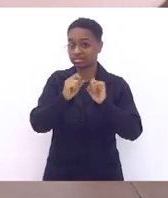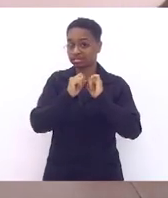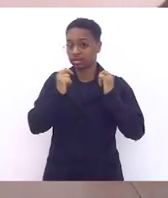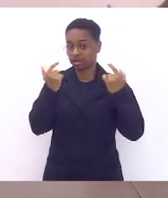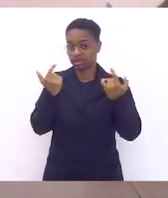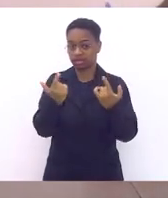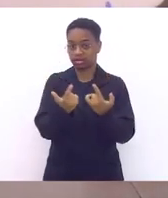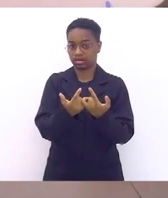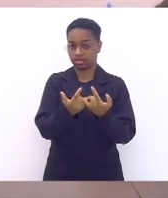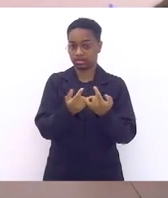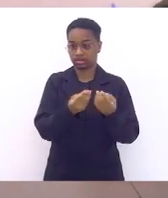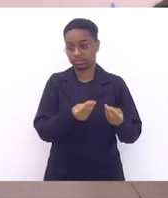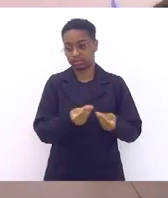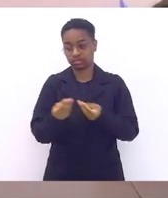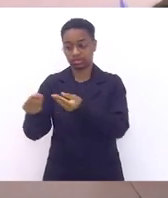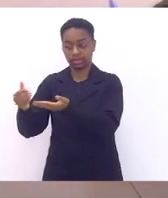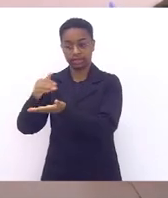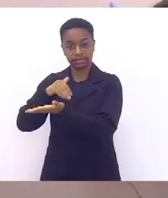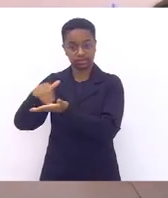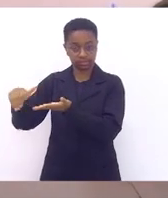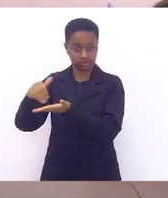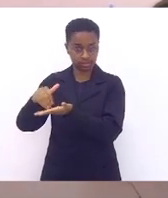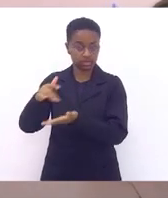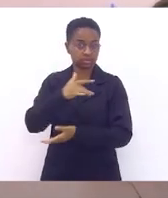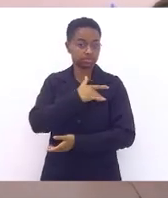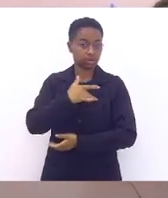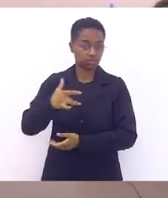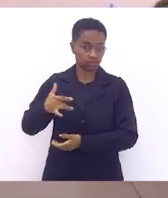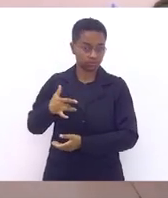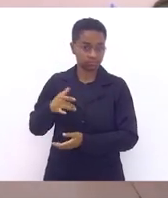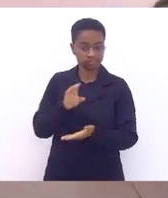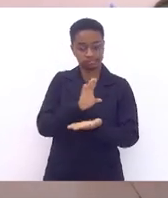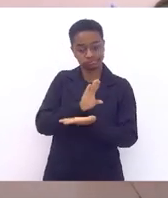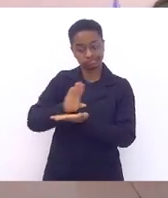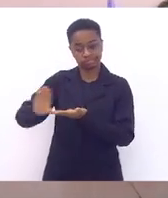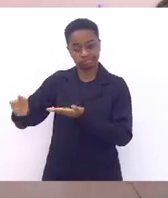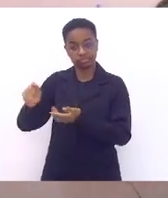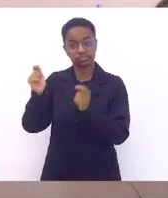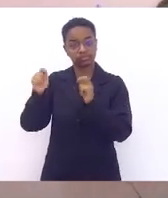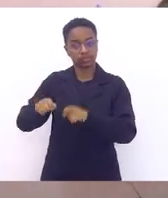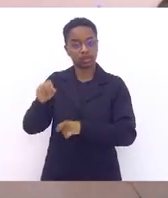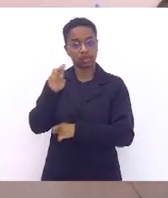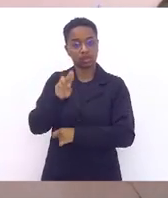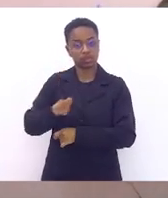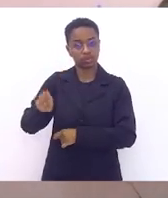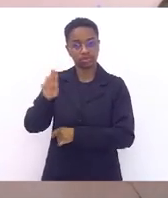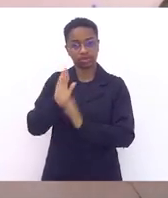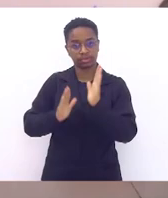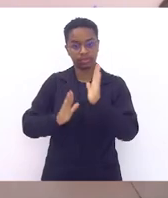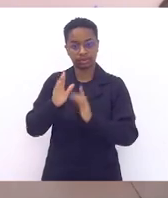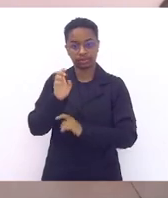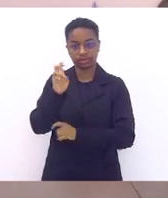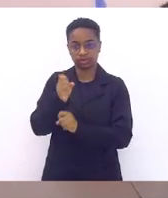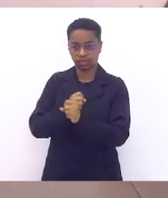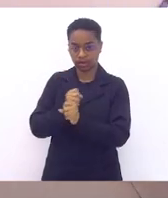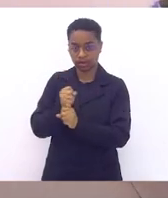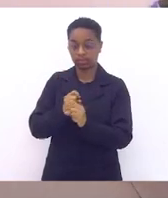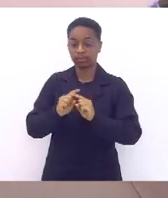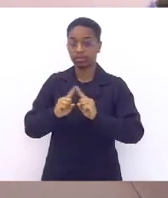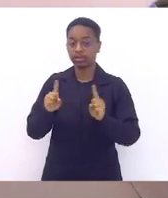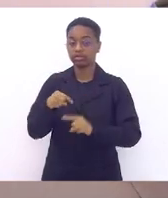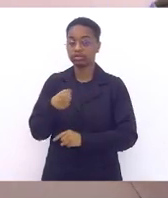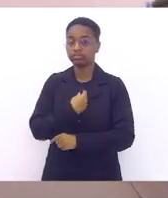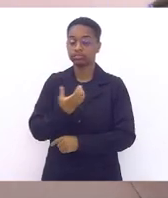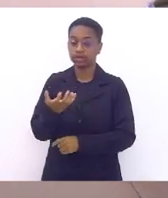à Secretaria de Saúde para ser utilizada ao longo dos 5 anos, e nós queremos saber até